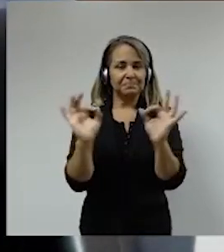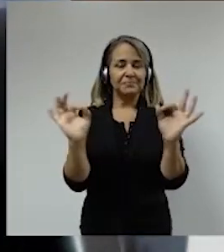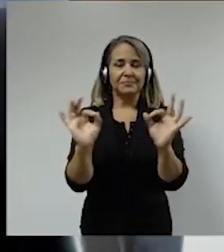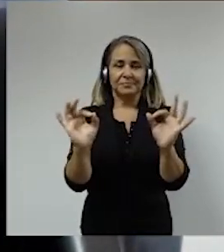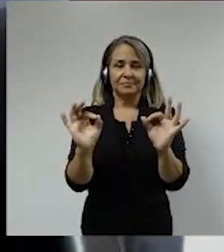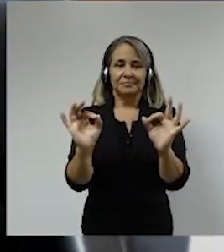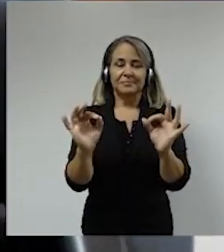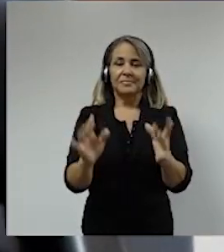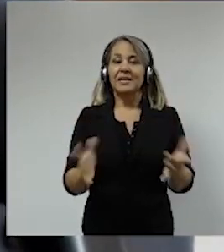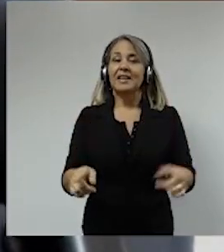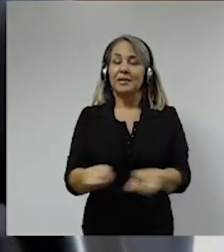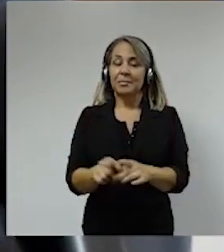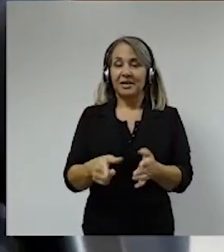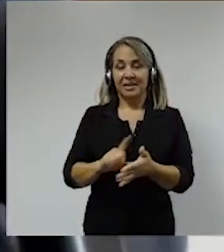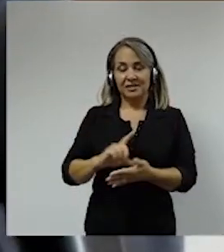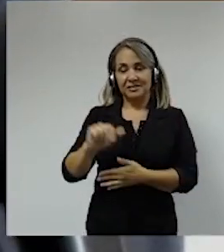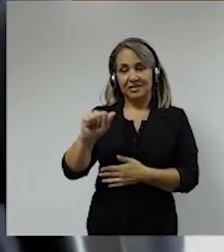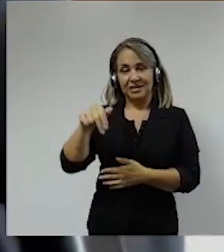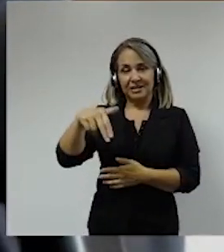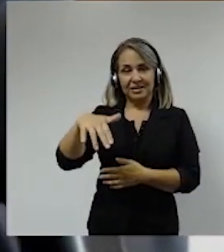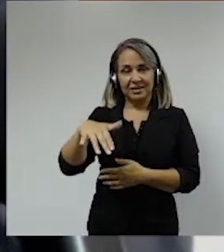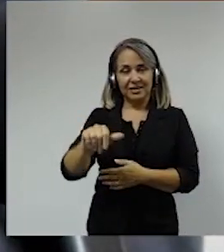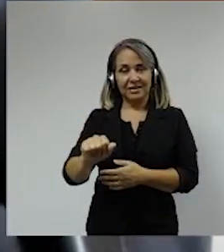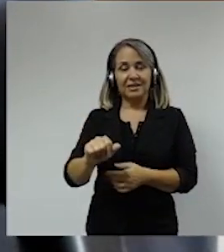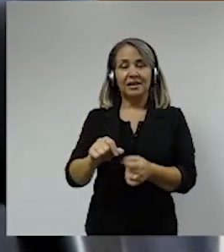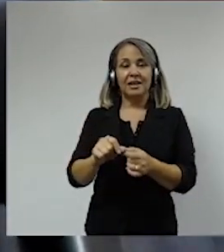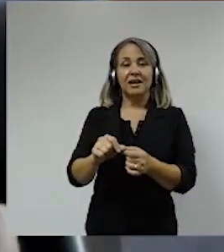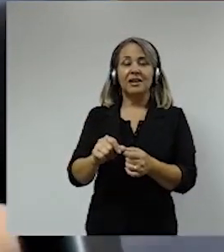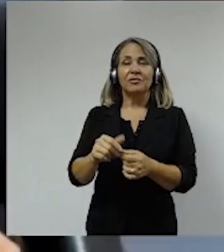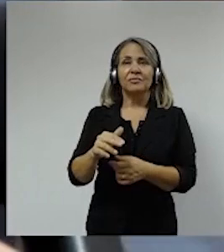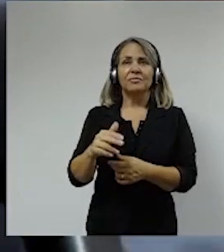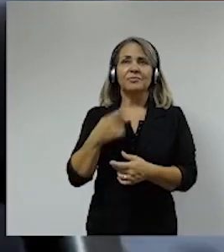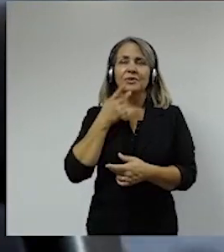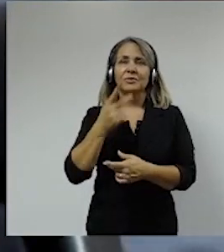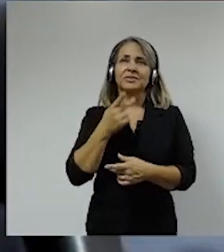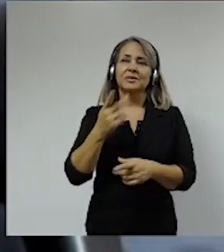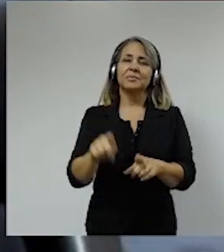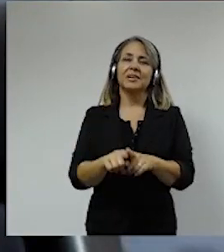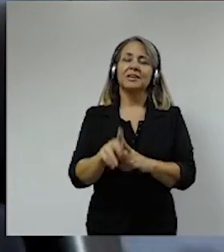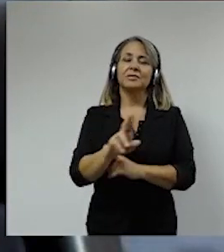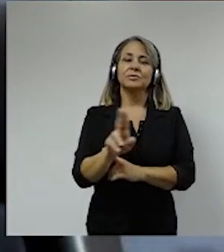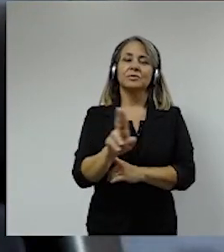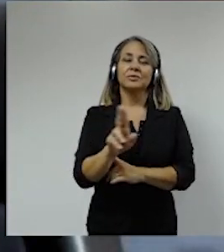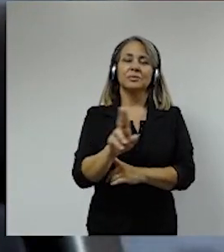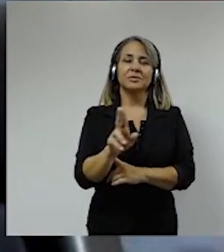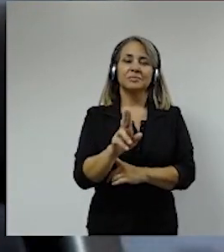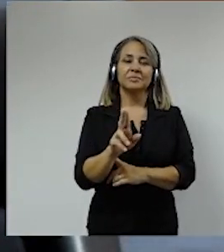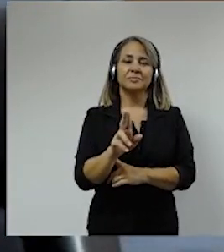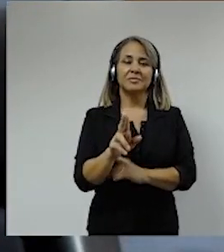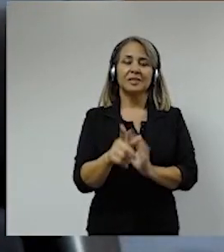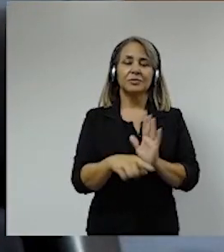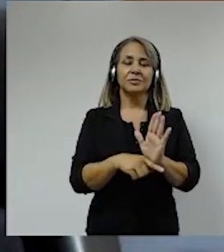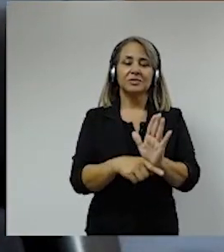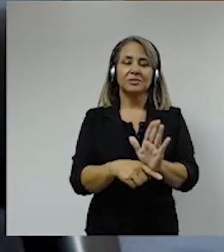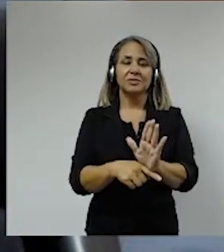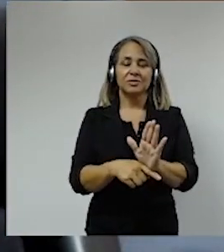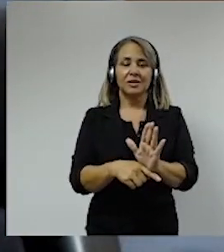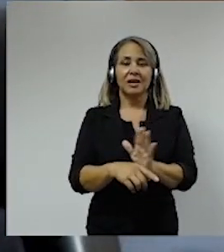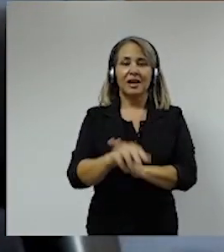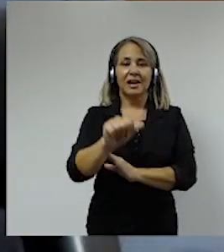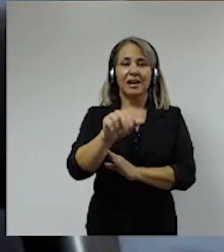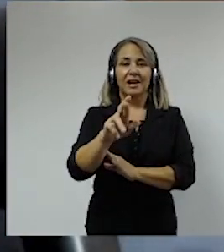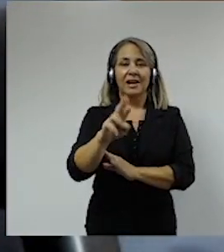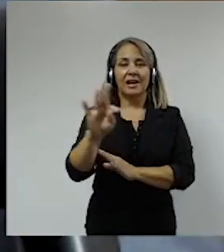Também, antes da Ana, falou aqui conosco, eu não me lembro o nome, vocês lembram o nome dele, que entrou para nos auxiliar aqui?